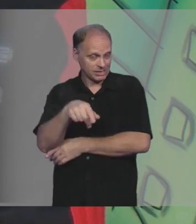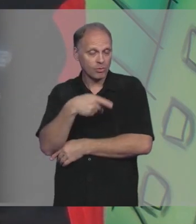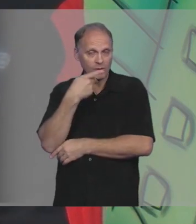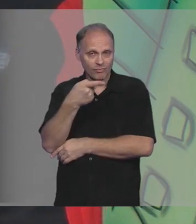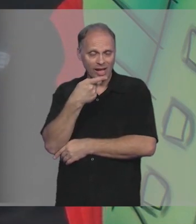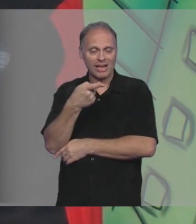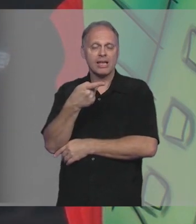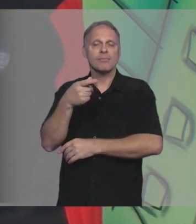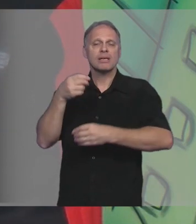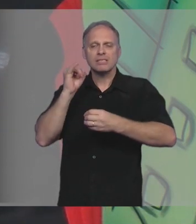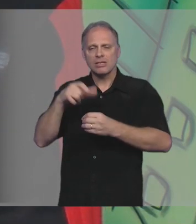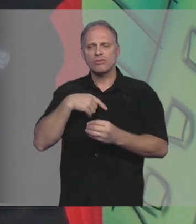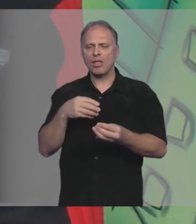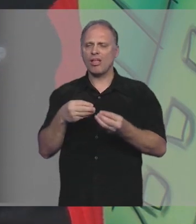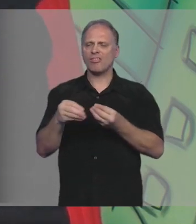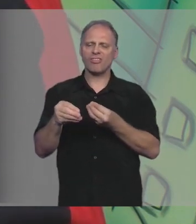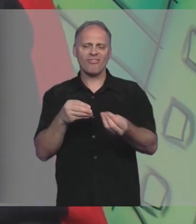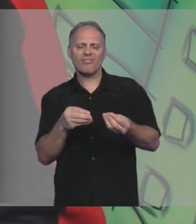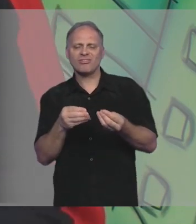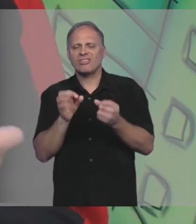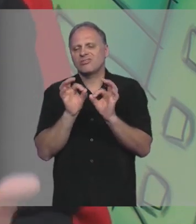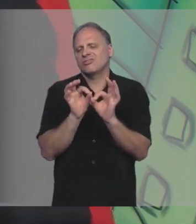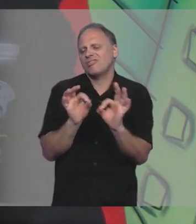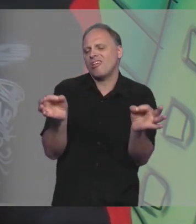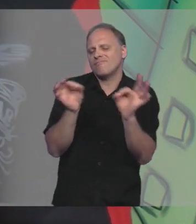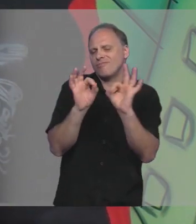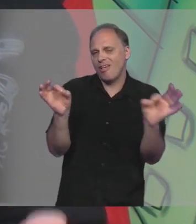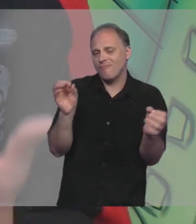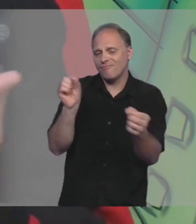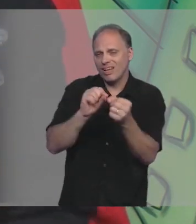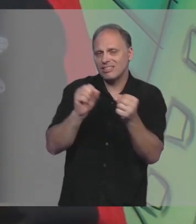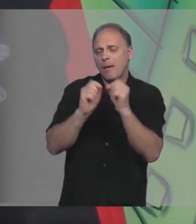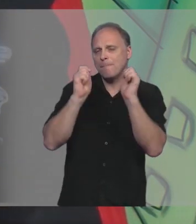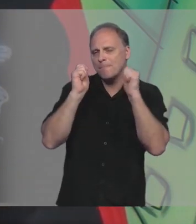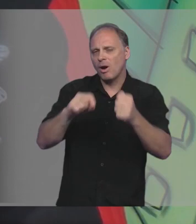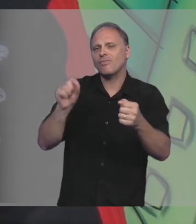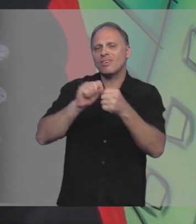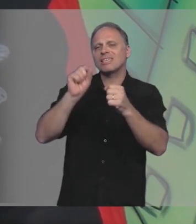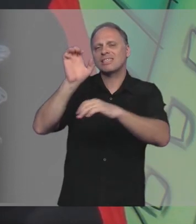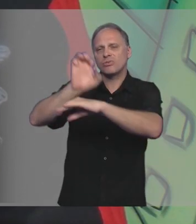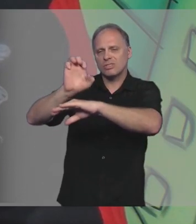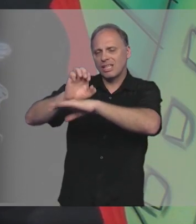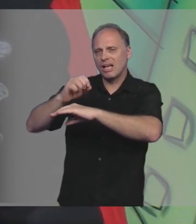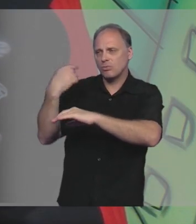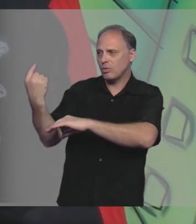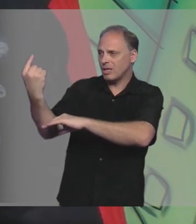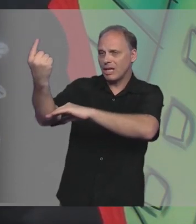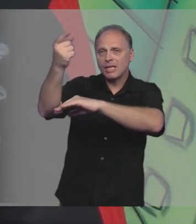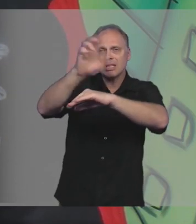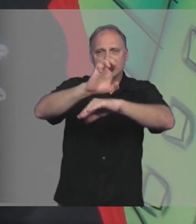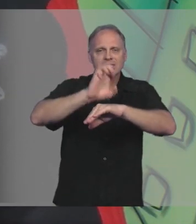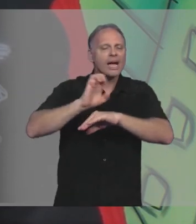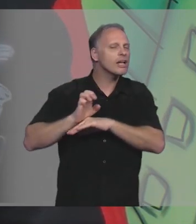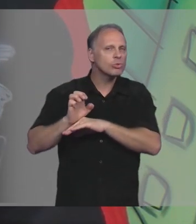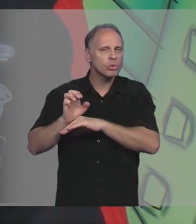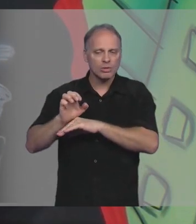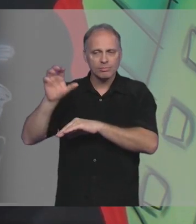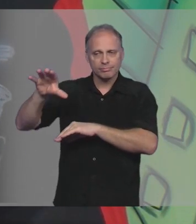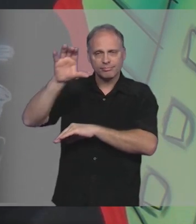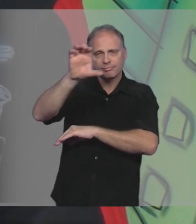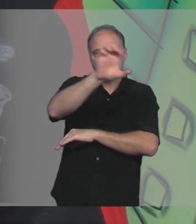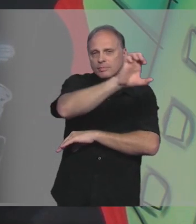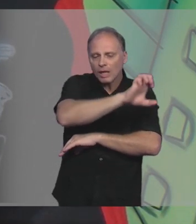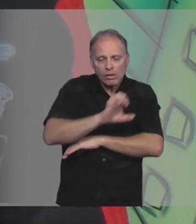tanta flexibilização, tá? Permite, por exemplo, que os estados no Brasil hoje ofereçam o